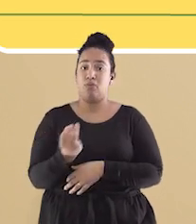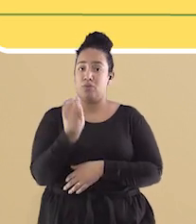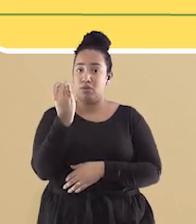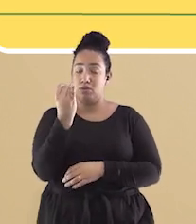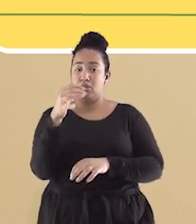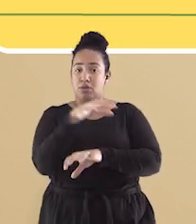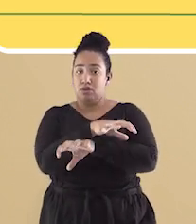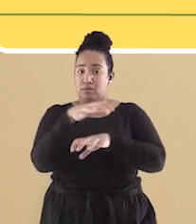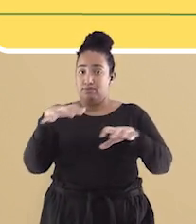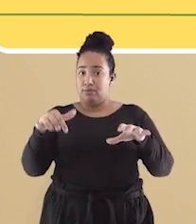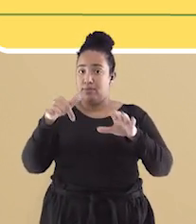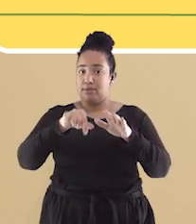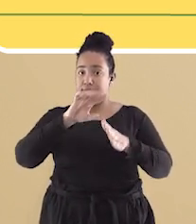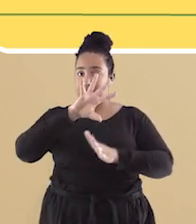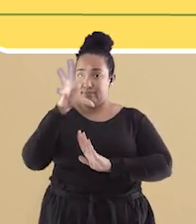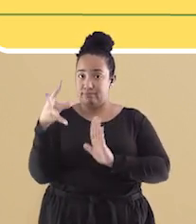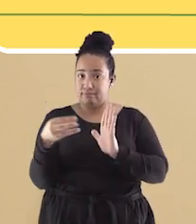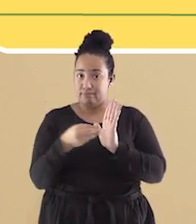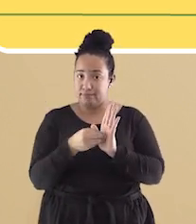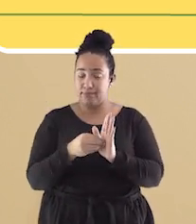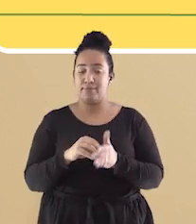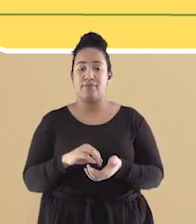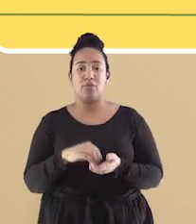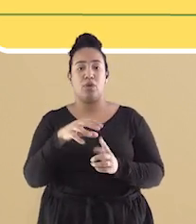Assista ao vídeo a seguir.